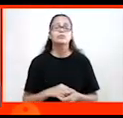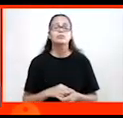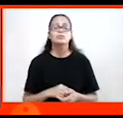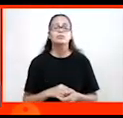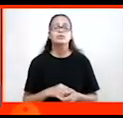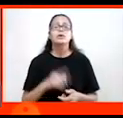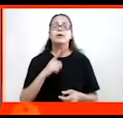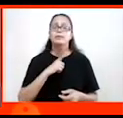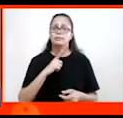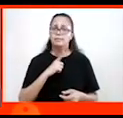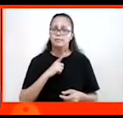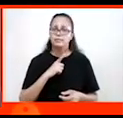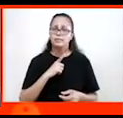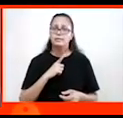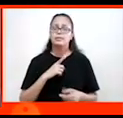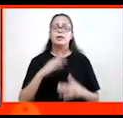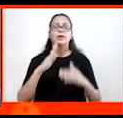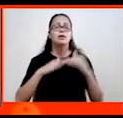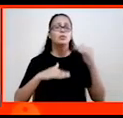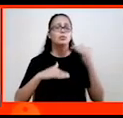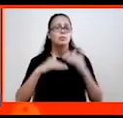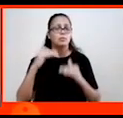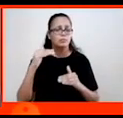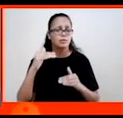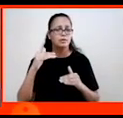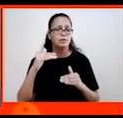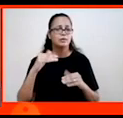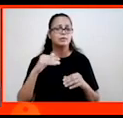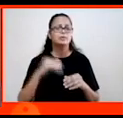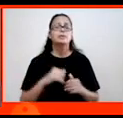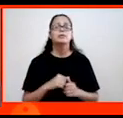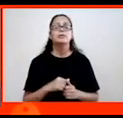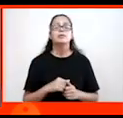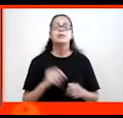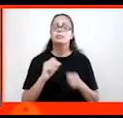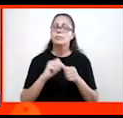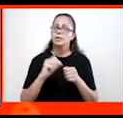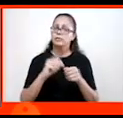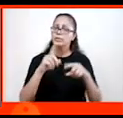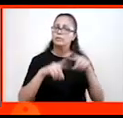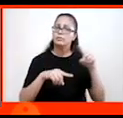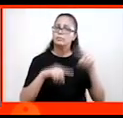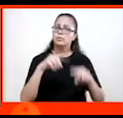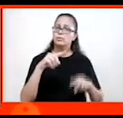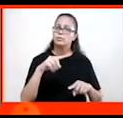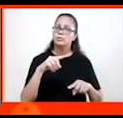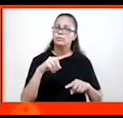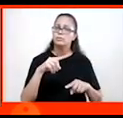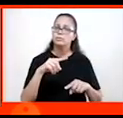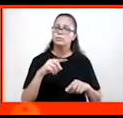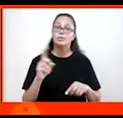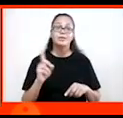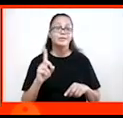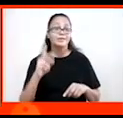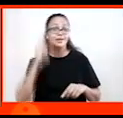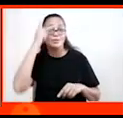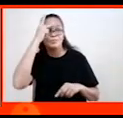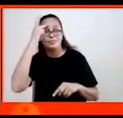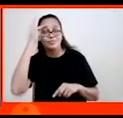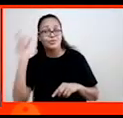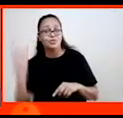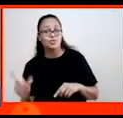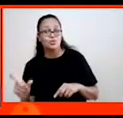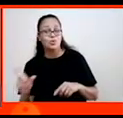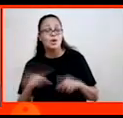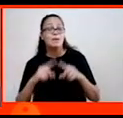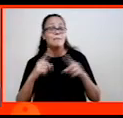necessárias e a matéria-prima para a confecção desse produto, né, para a criação desse objeto. Então não é mais a pessoa que tem a matéria-prima e as